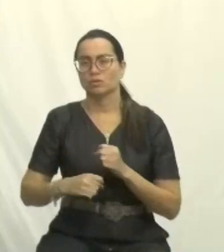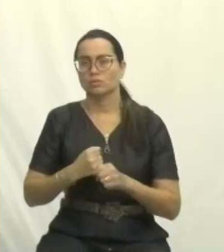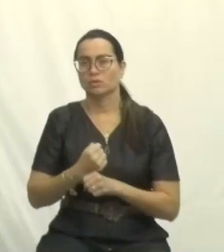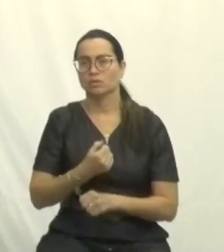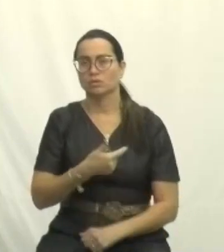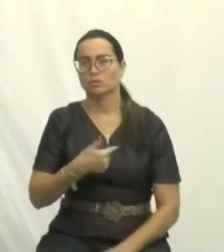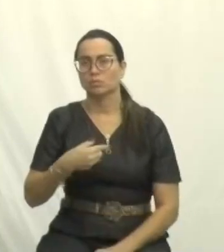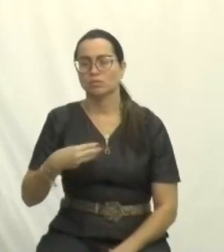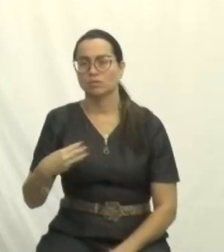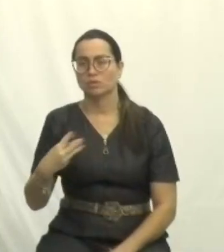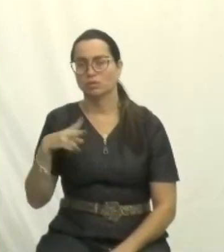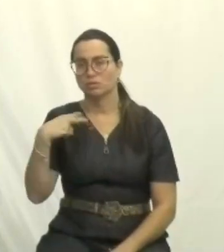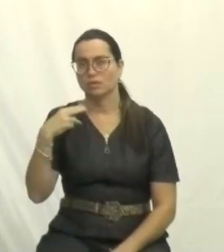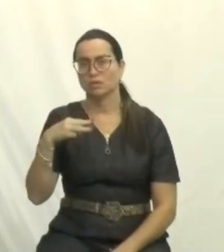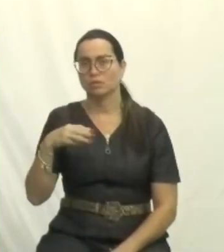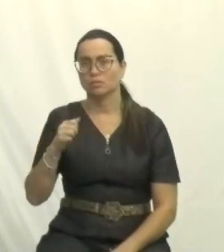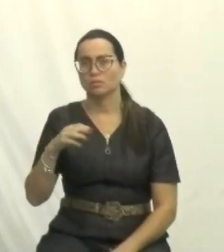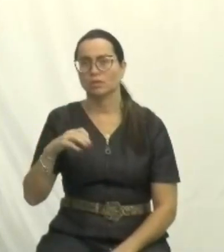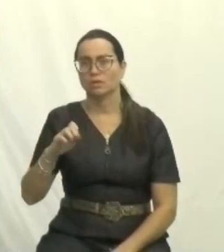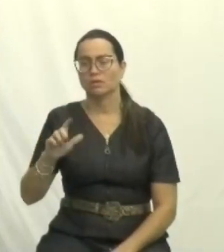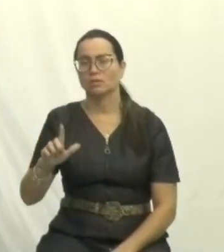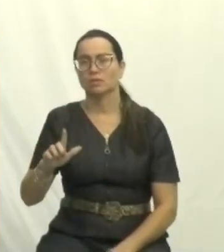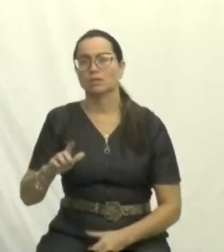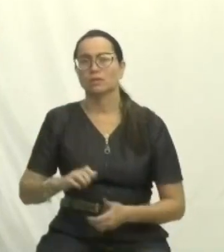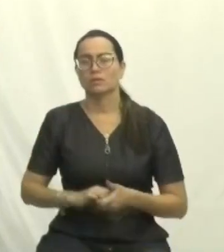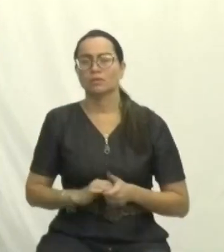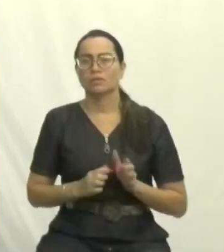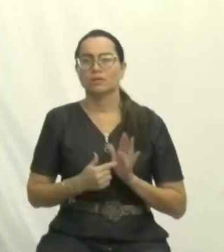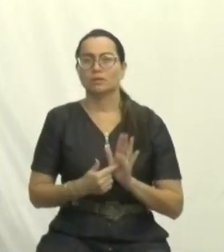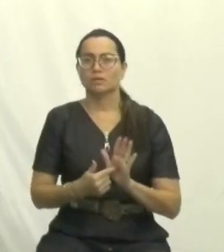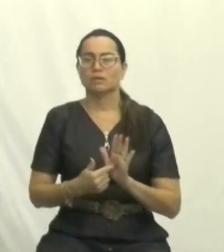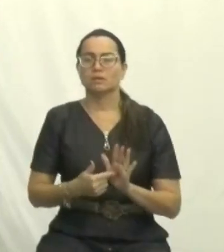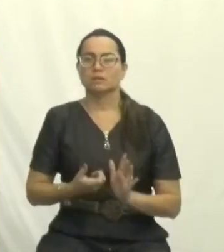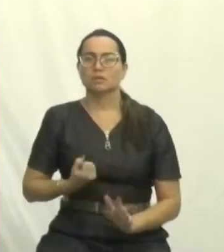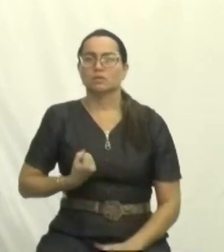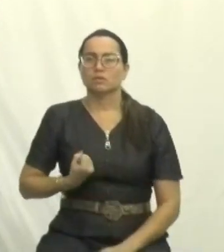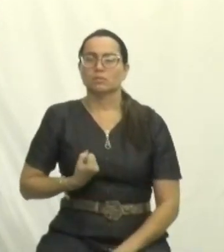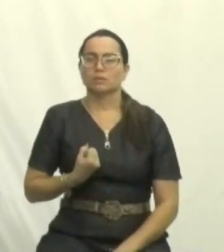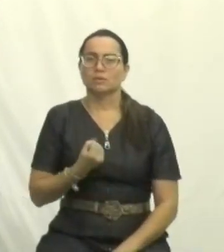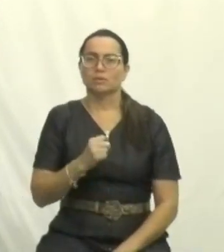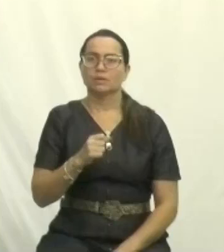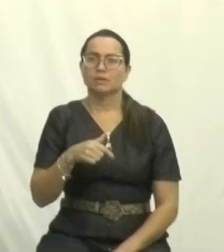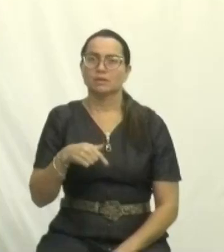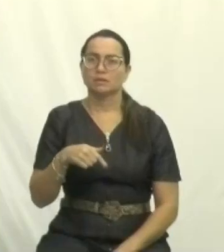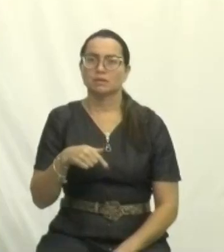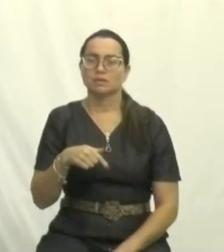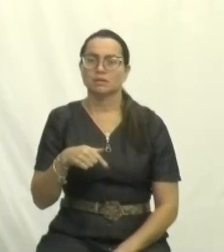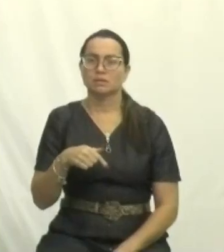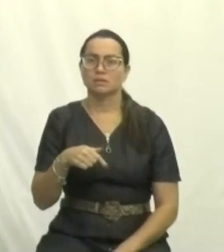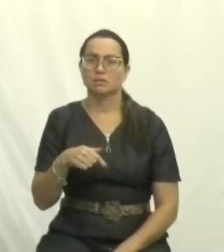92/2023, de autoria do vereador Manuel Rosengue. Indicações números 87